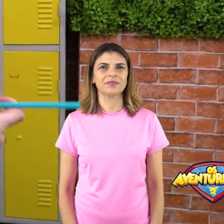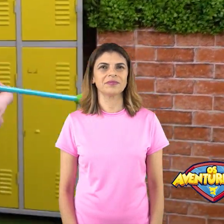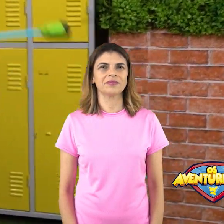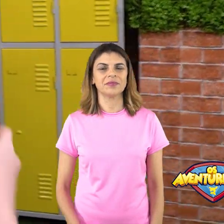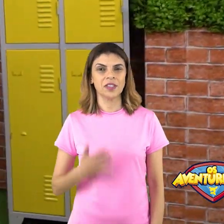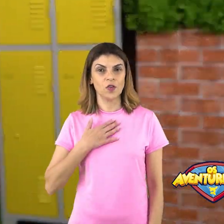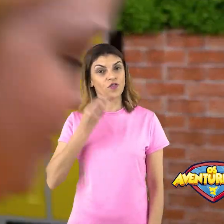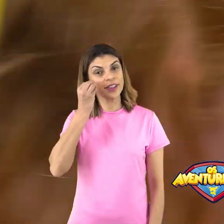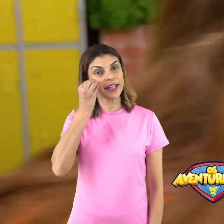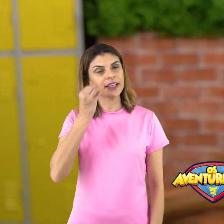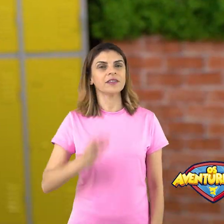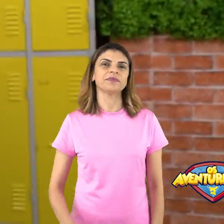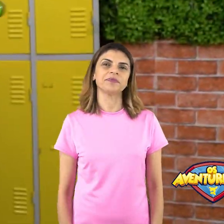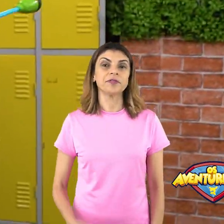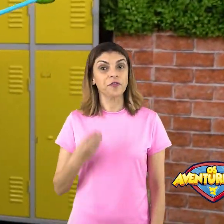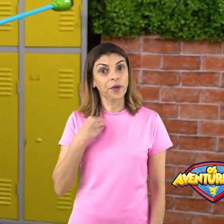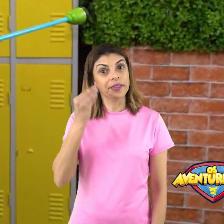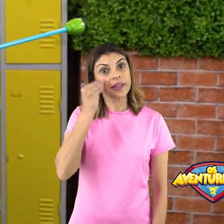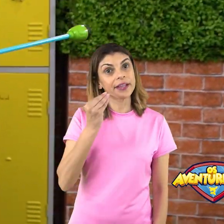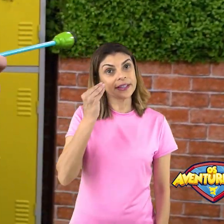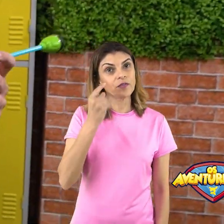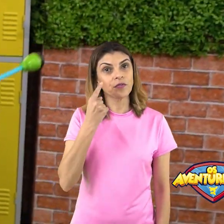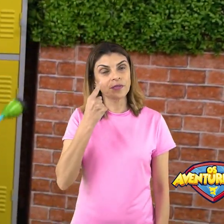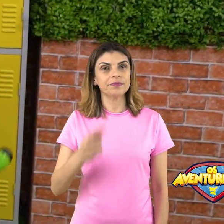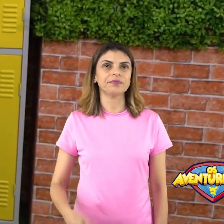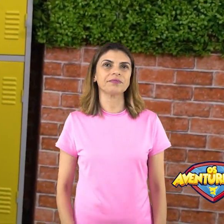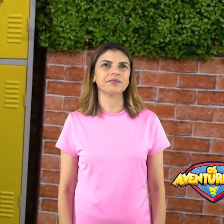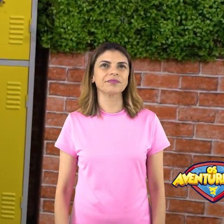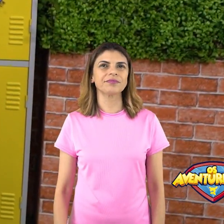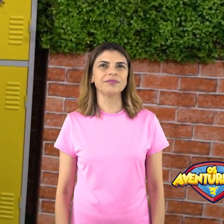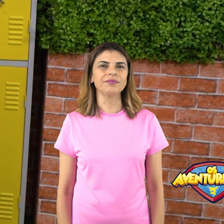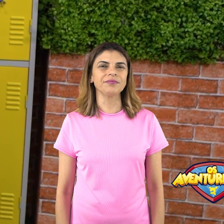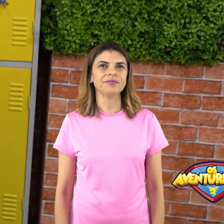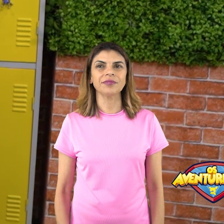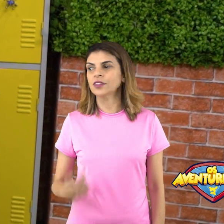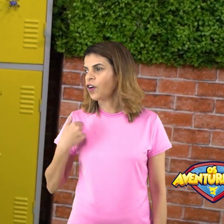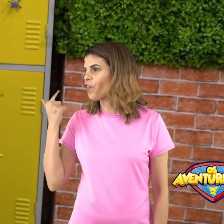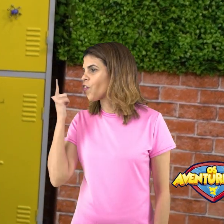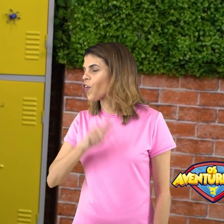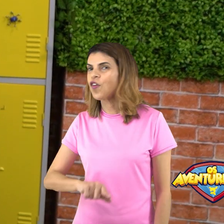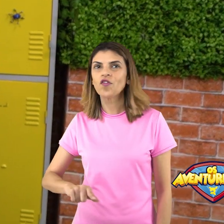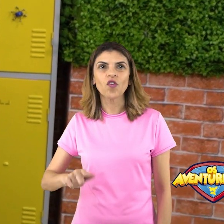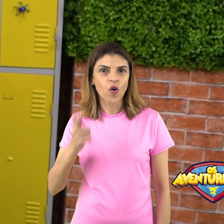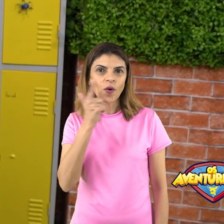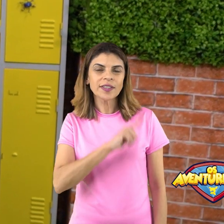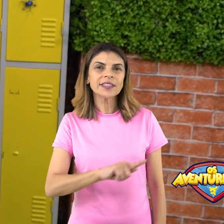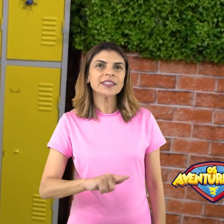Minha vez. Vamos ver se funciona. Quem acha que eu vou acertar aí?